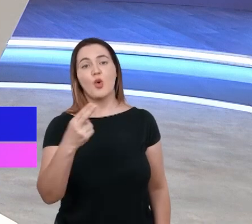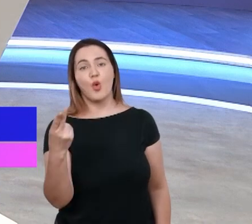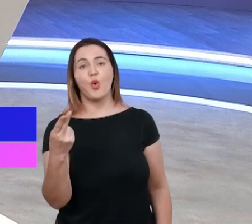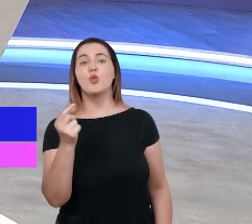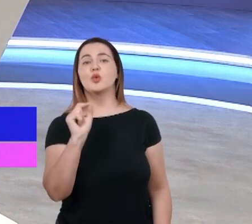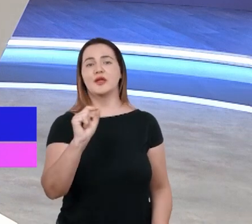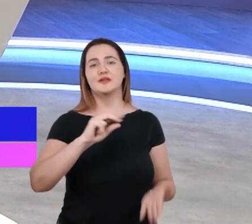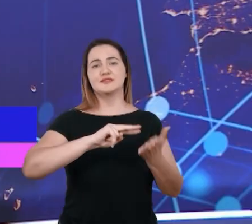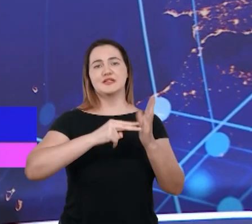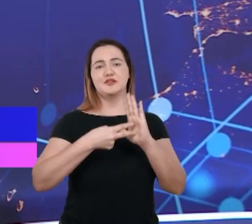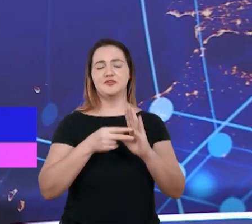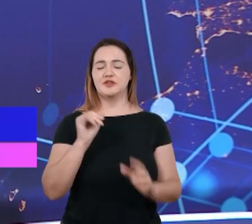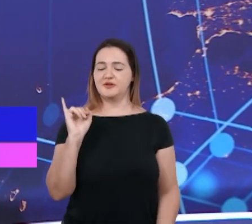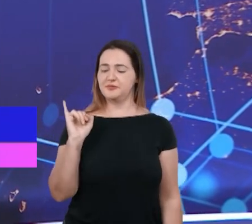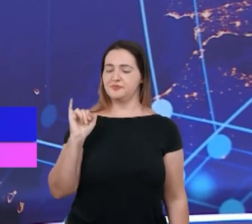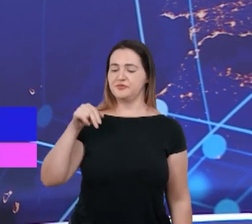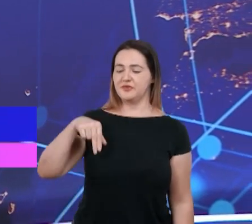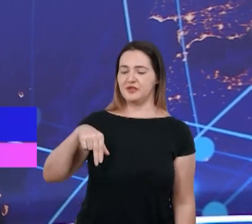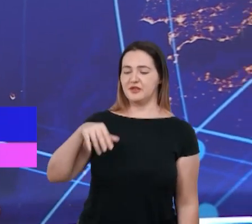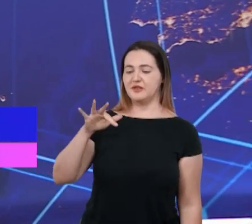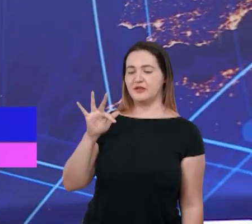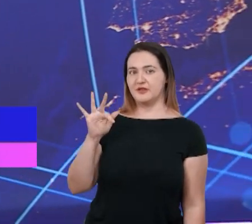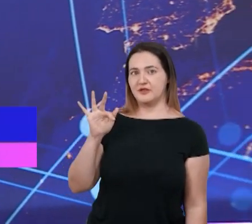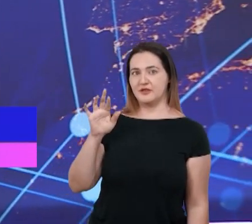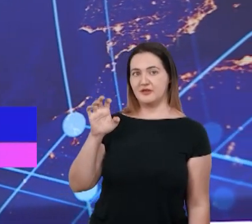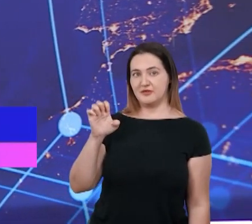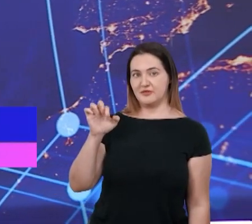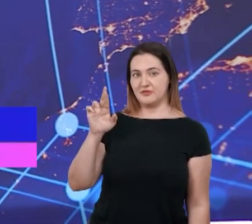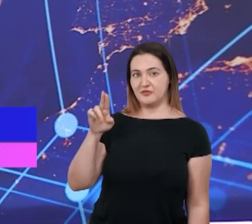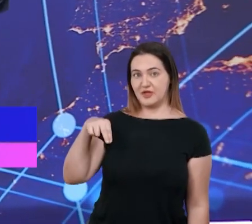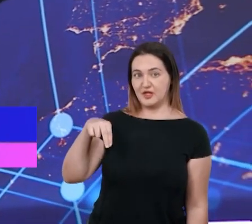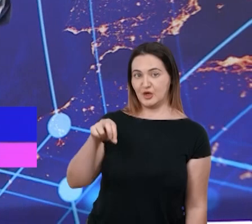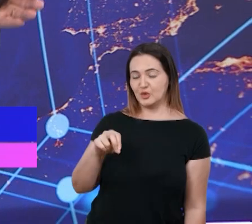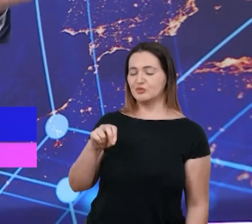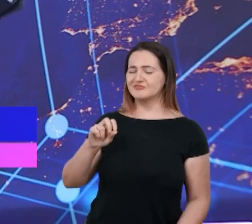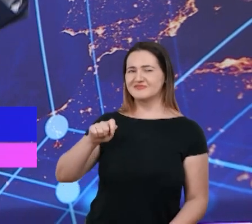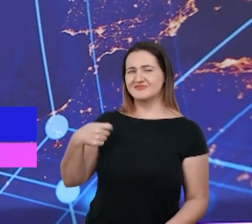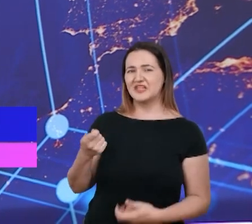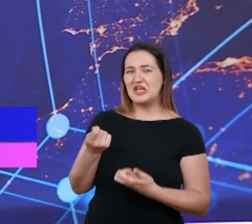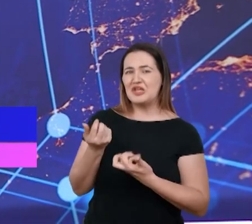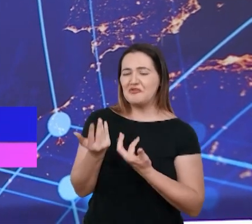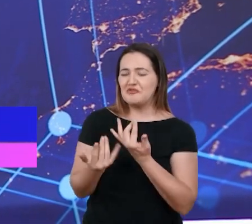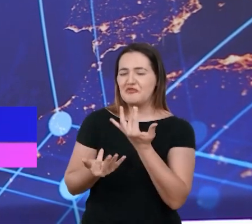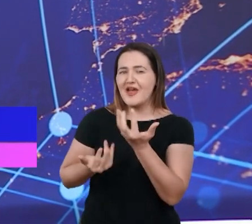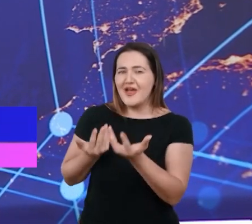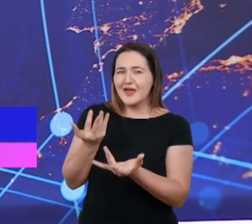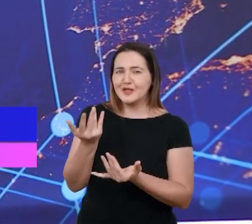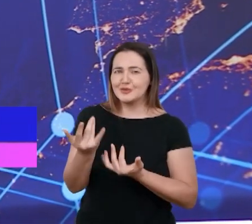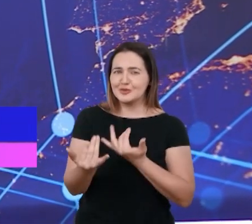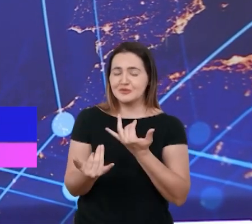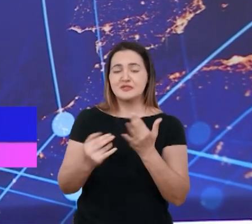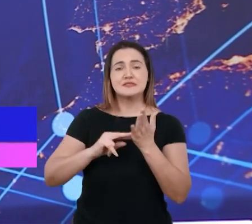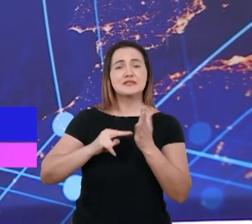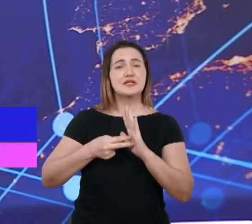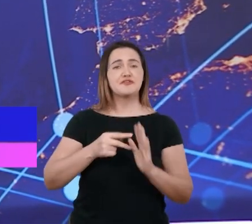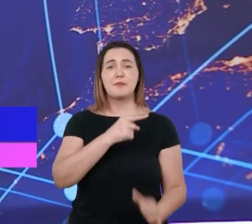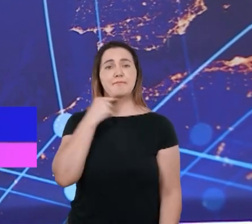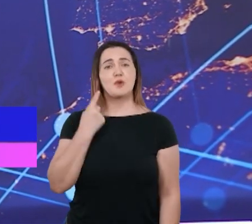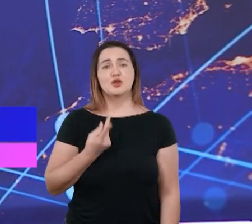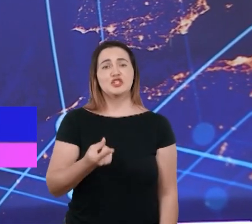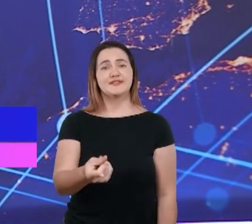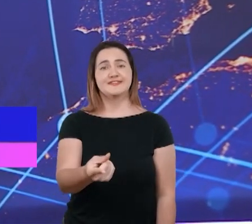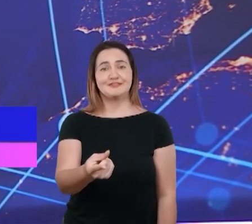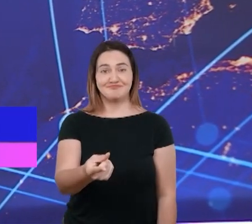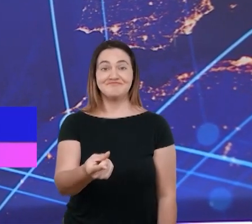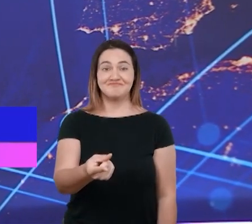inferno. Então, o inferno significa a consequência final do pecado, que todos aqueles que